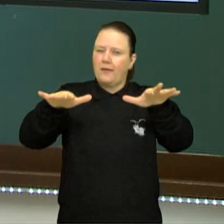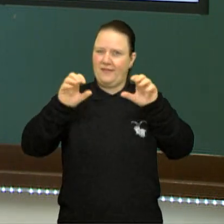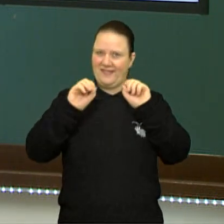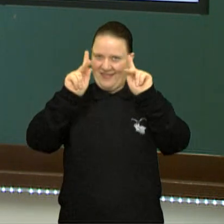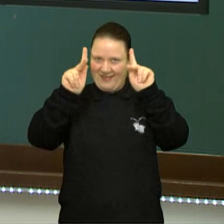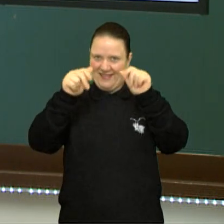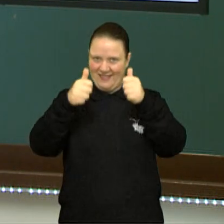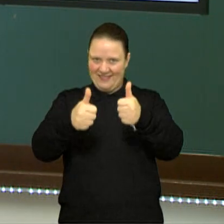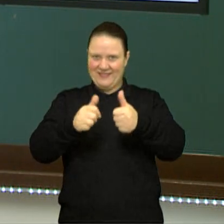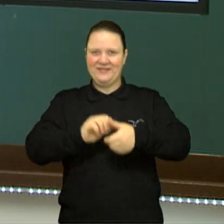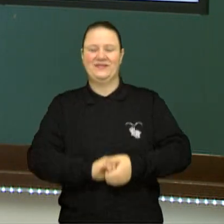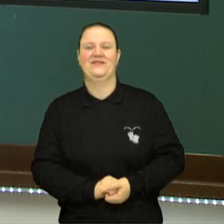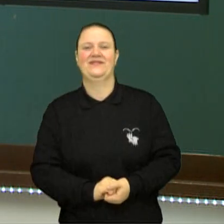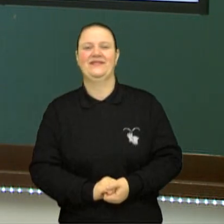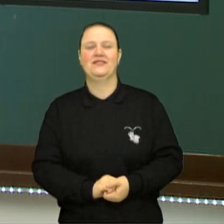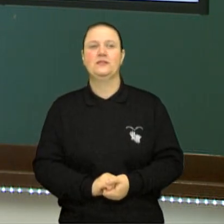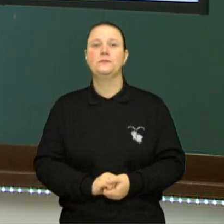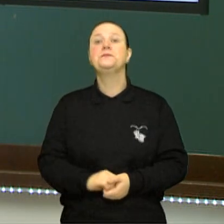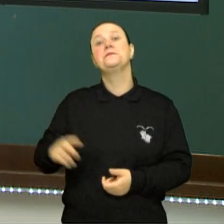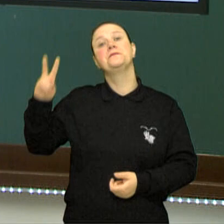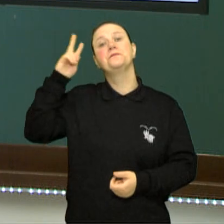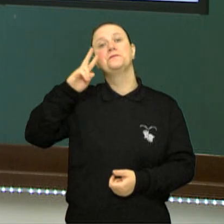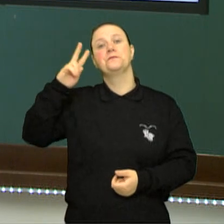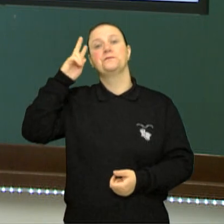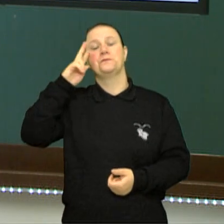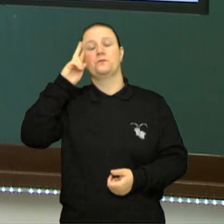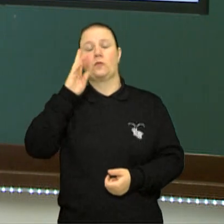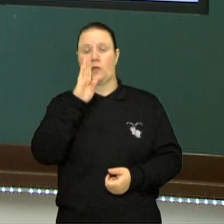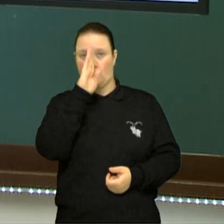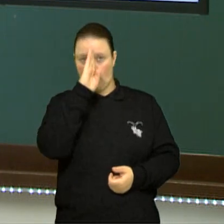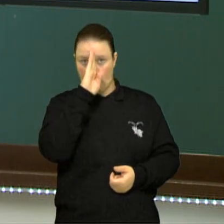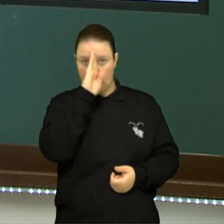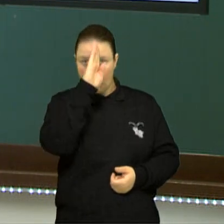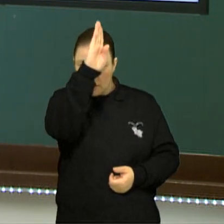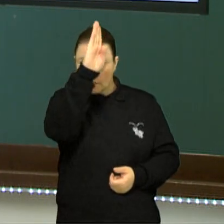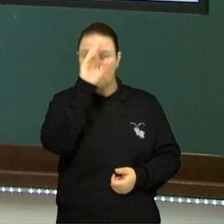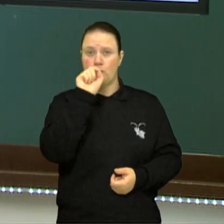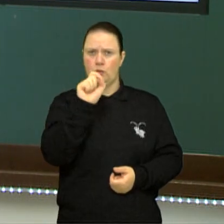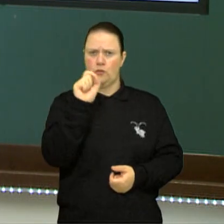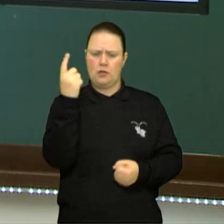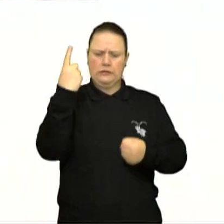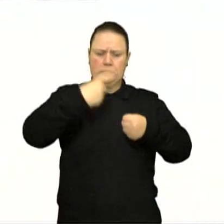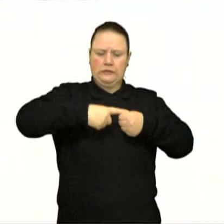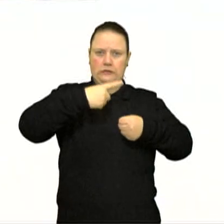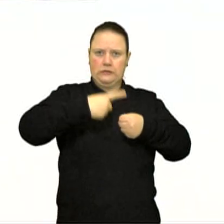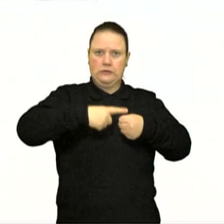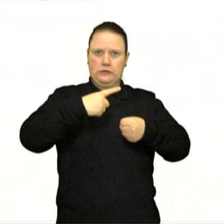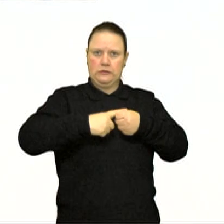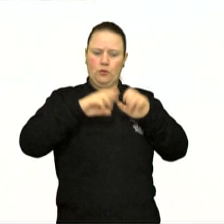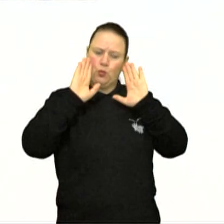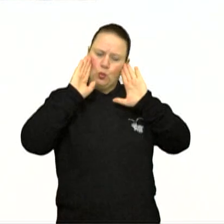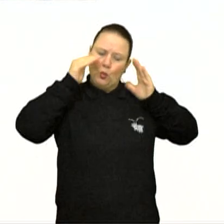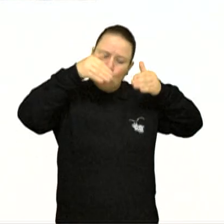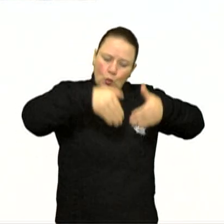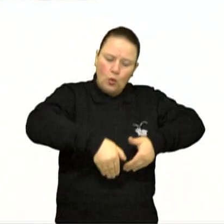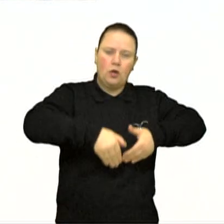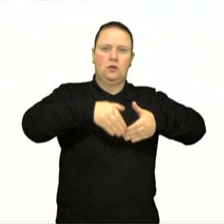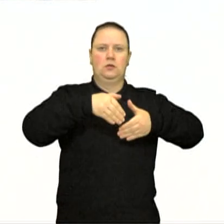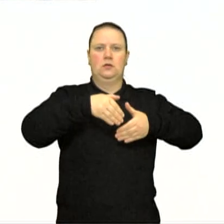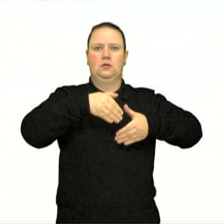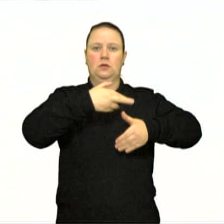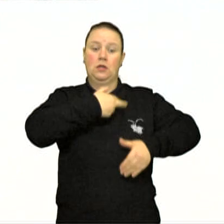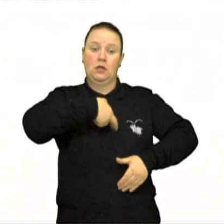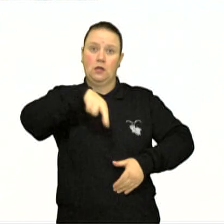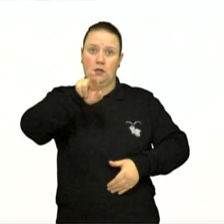galera? Você lembra qual que era a cidade principal do islamismo, pessoal? Qual será que é a